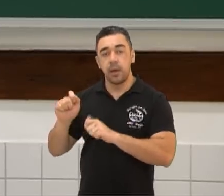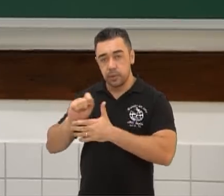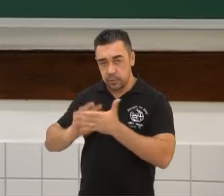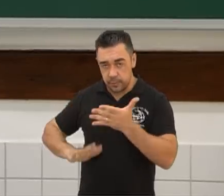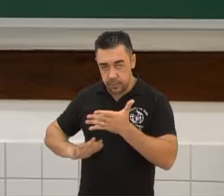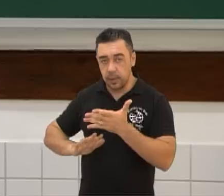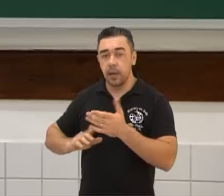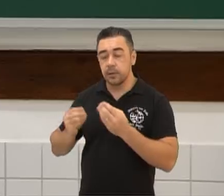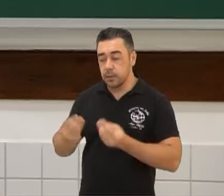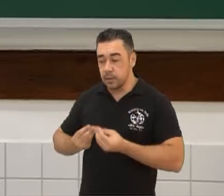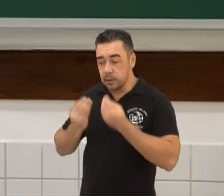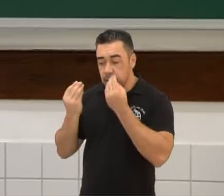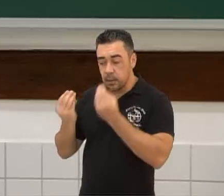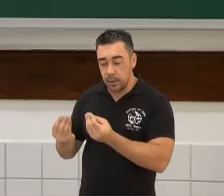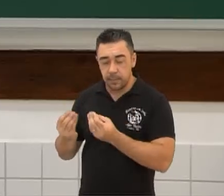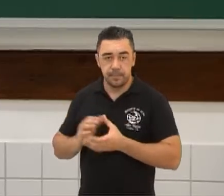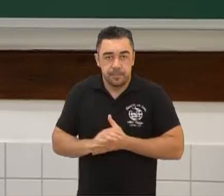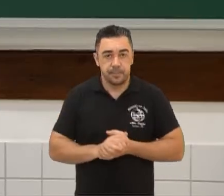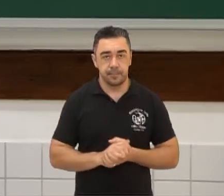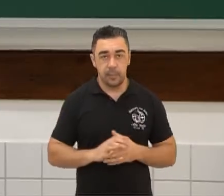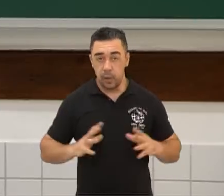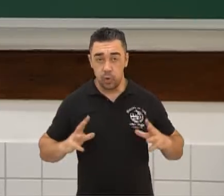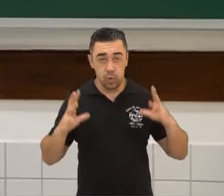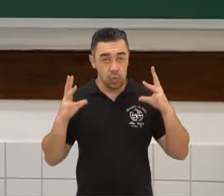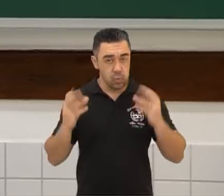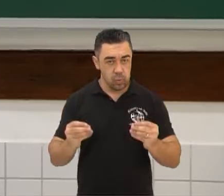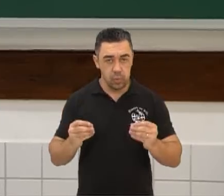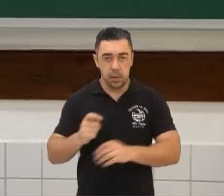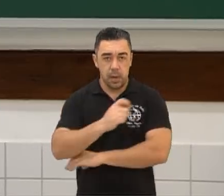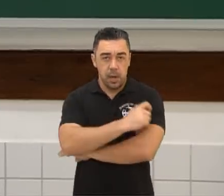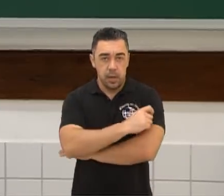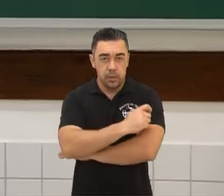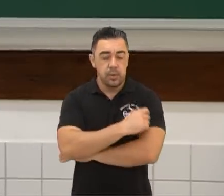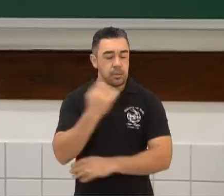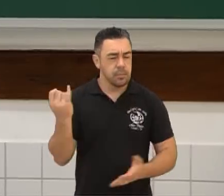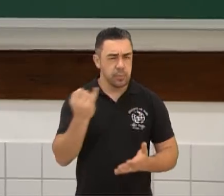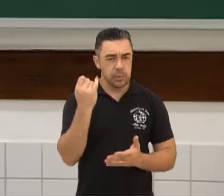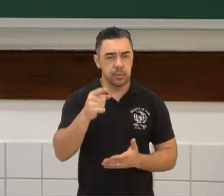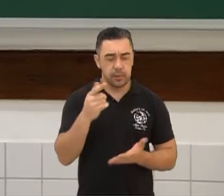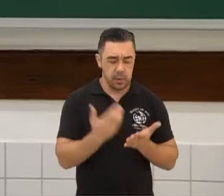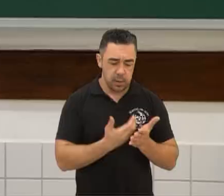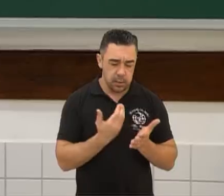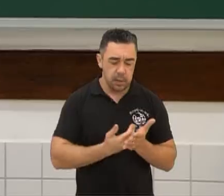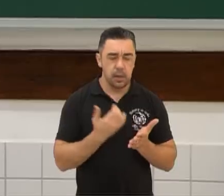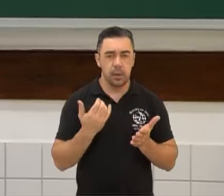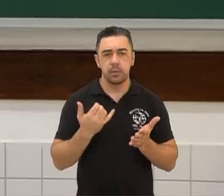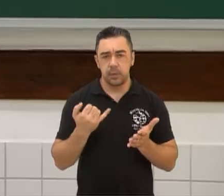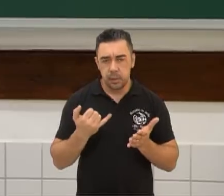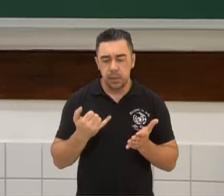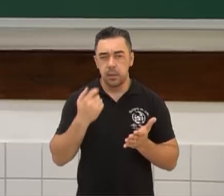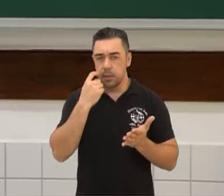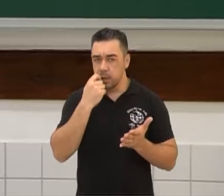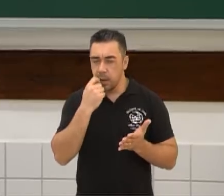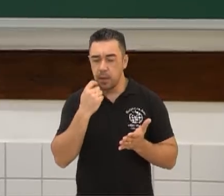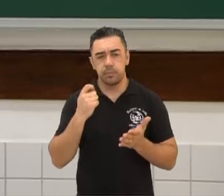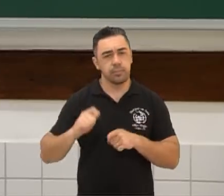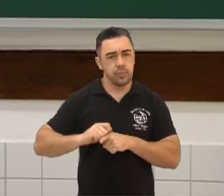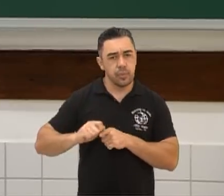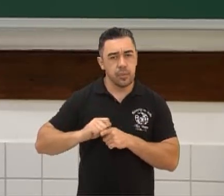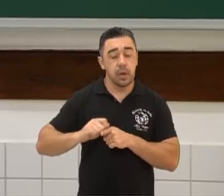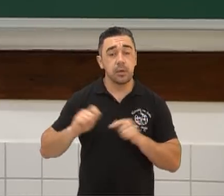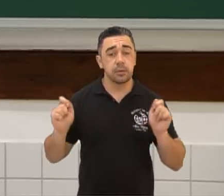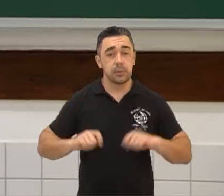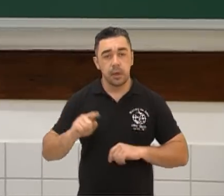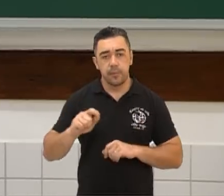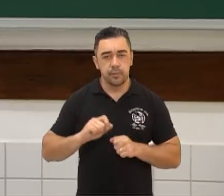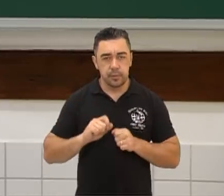sua escola. E para todos os estudantes é importante ter em mãos o caderno, a caneta, o lápis, a borracha, para que você possa fazer